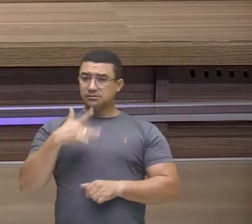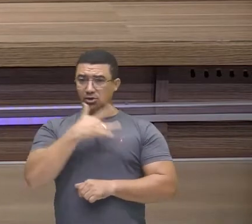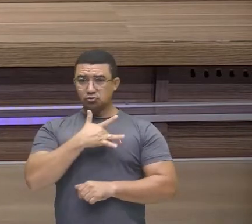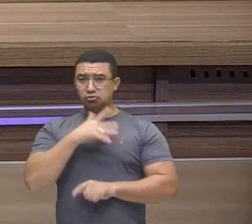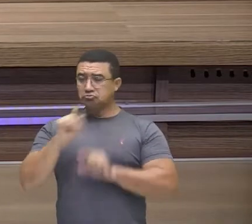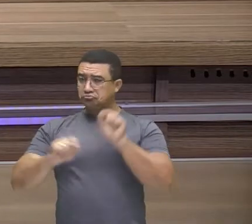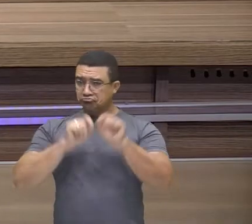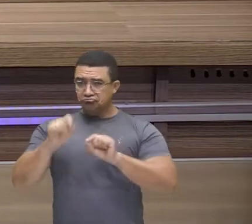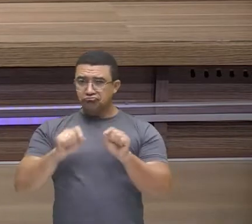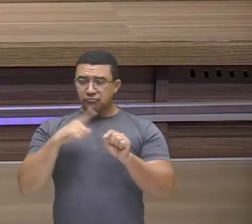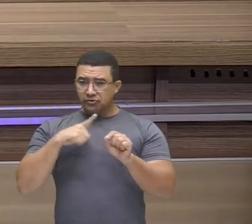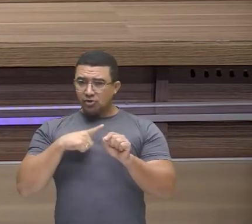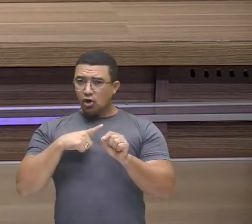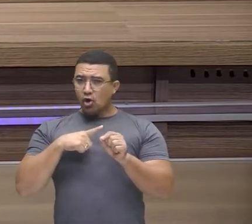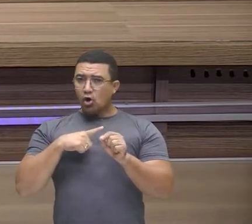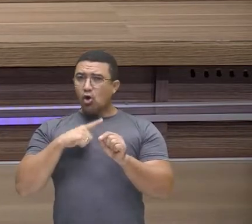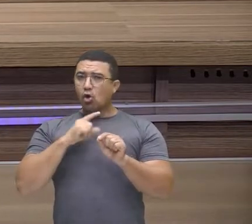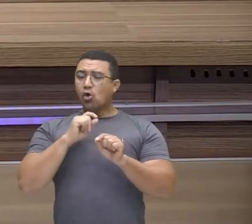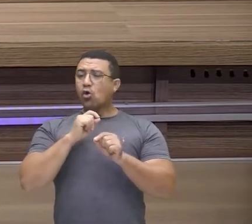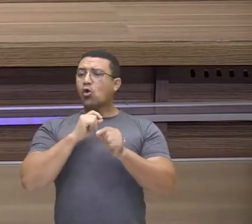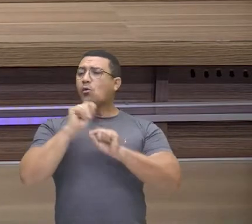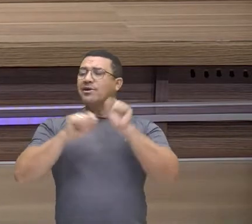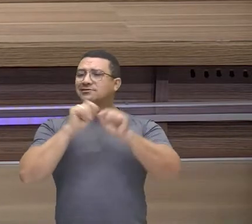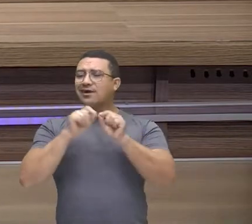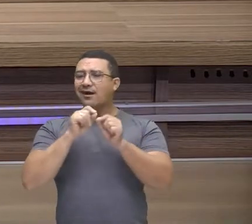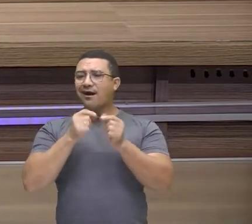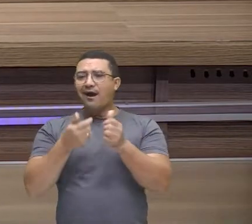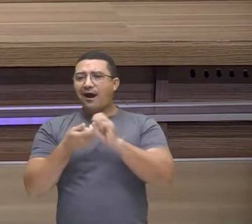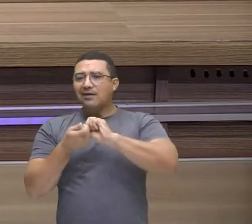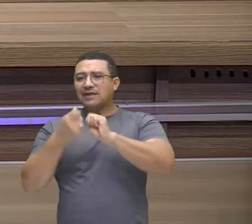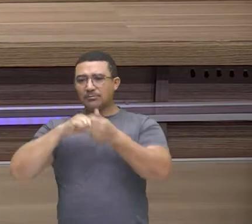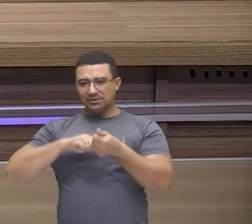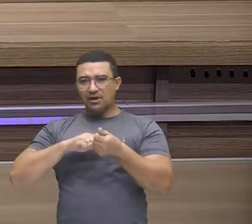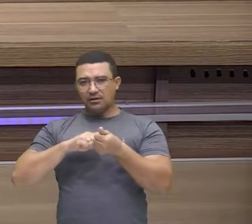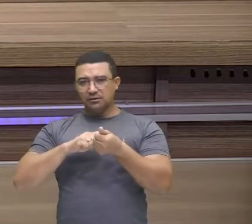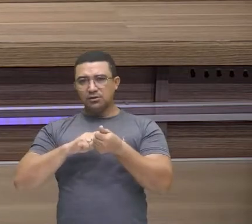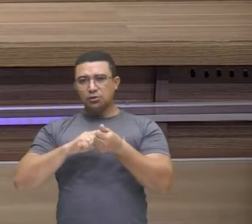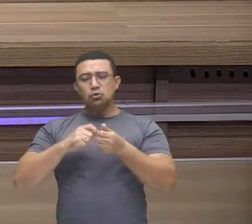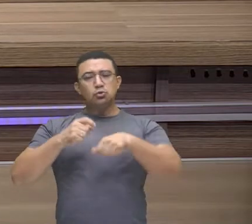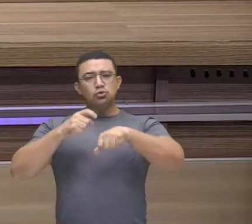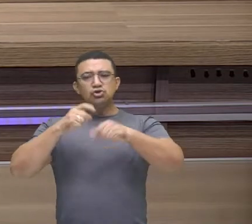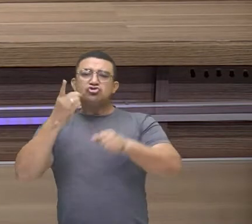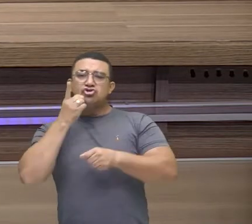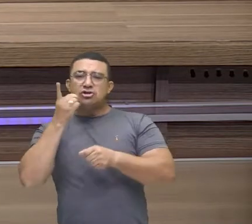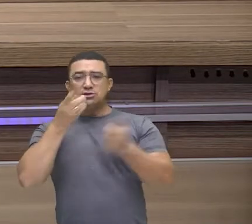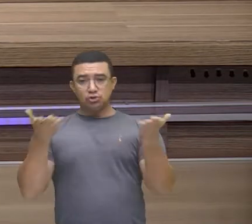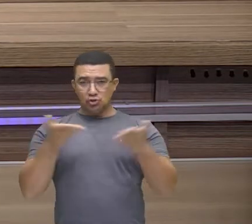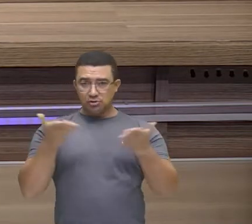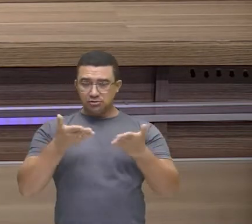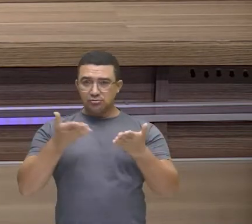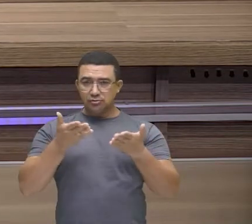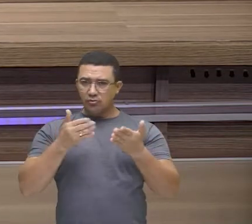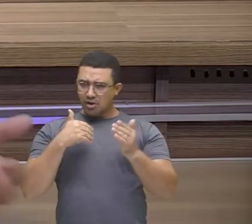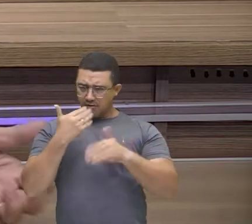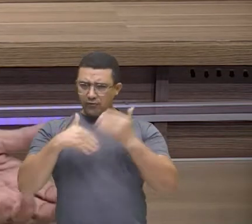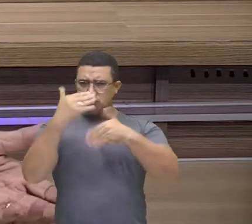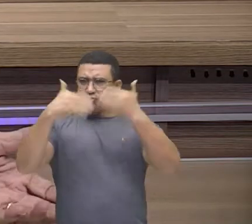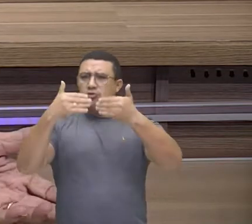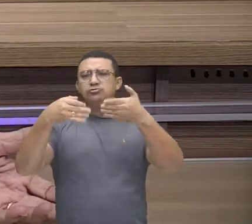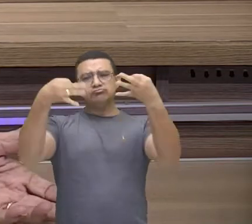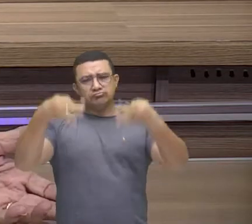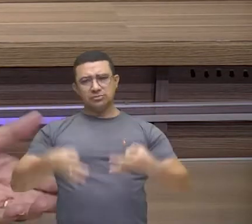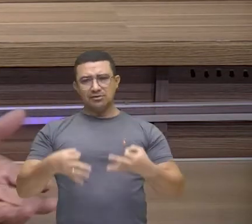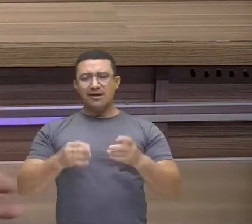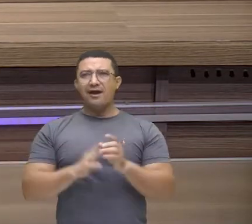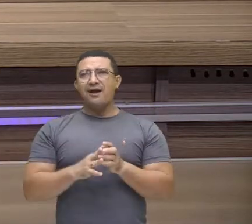a evolução para os dias atuais com informações corretas. Porque não adianta fazer, não, lá atrás fazia-se